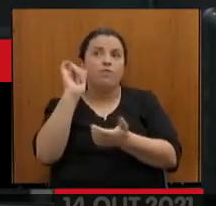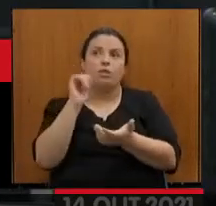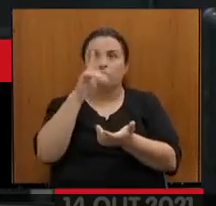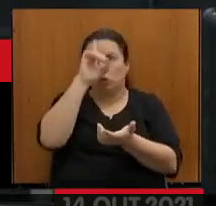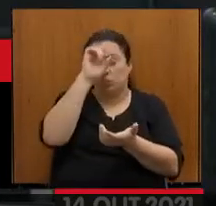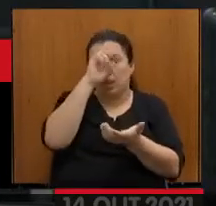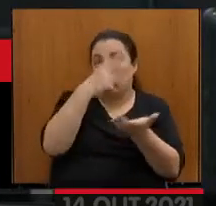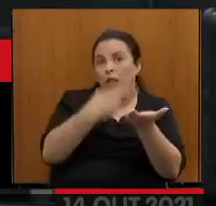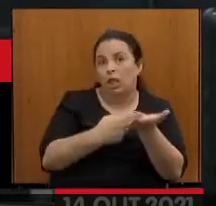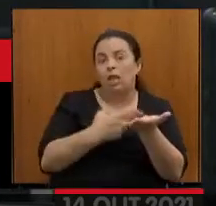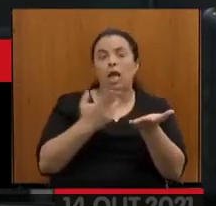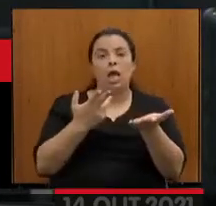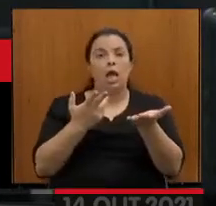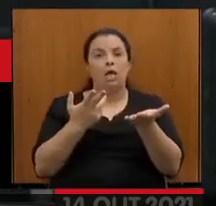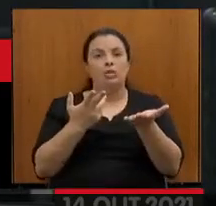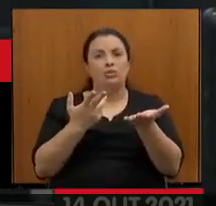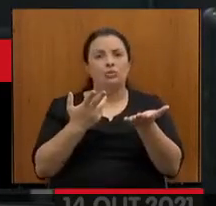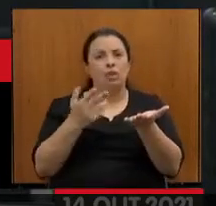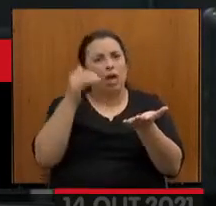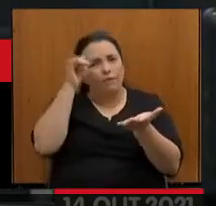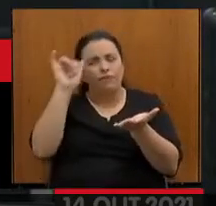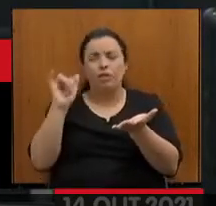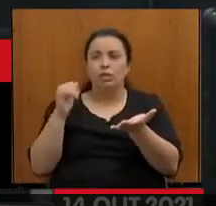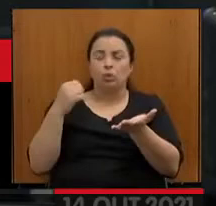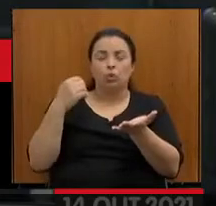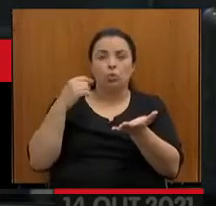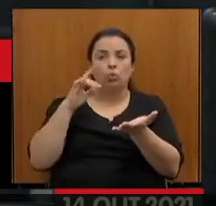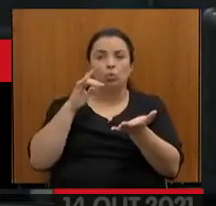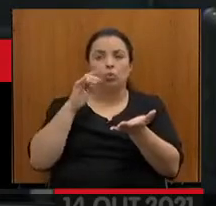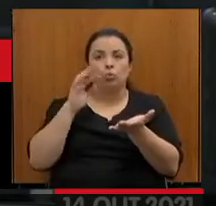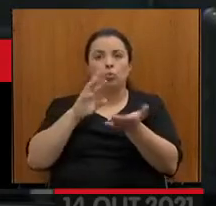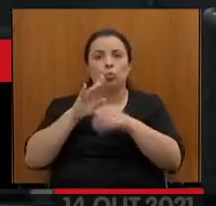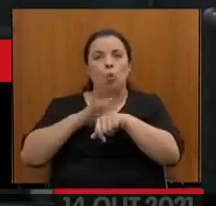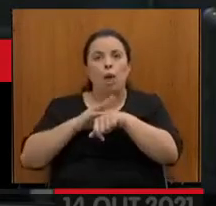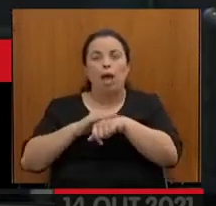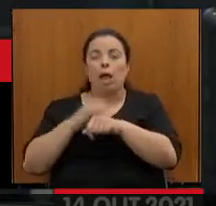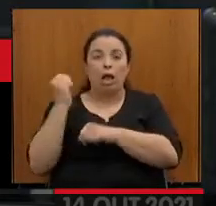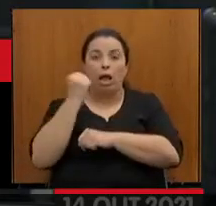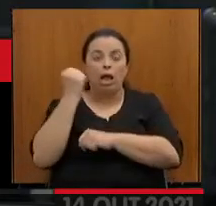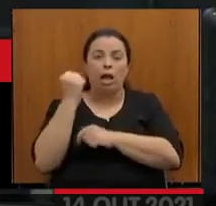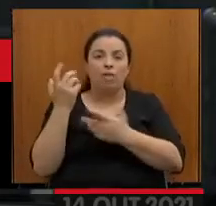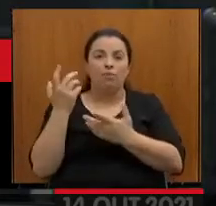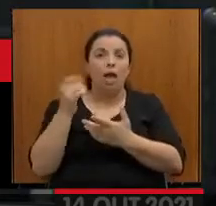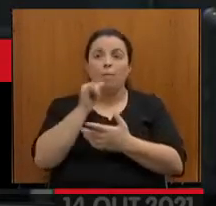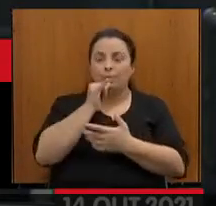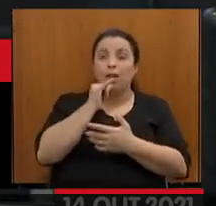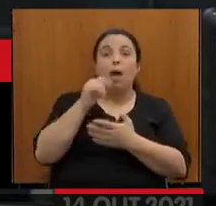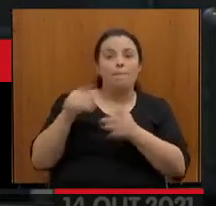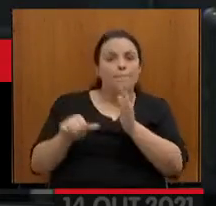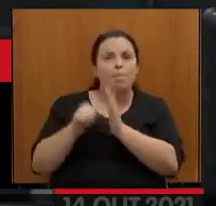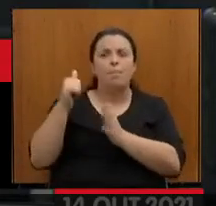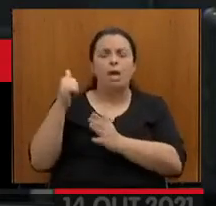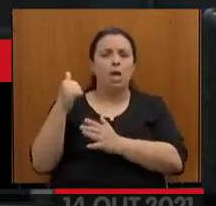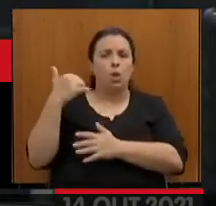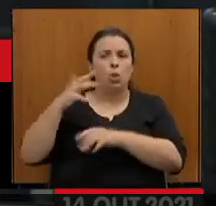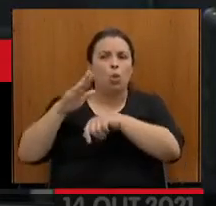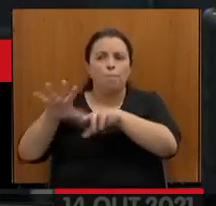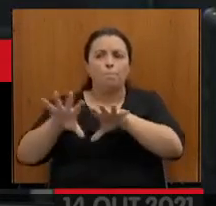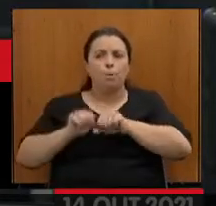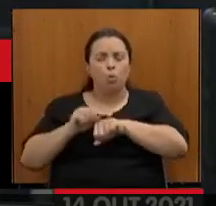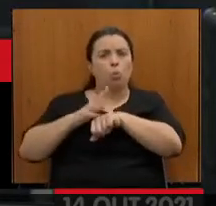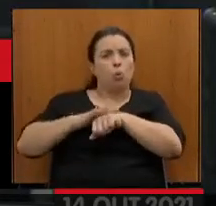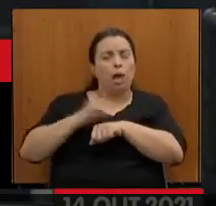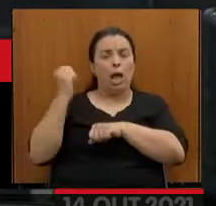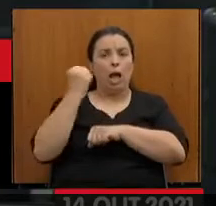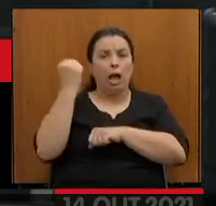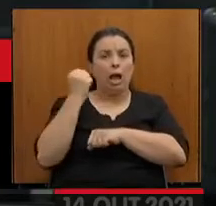parte das condições de saúde. Né? Você não precisa de uma doença, de um agravo, para ter atenção primária à saúde. Pelo contrário, né? Esse é um atendimento